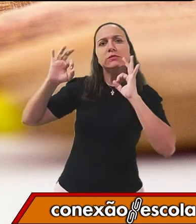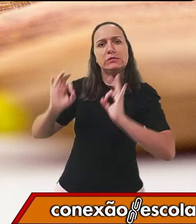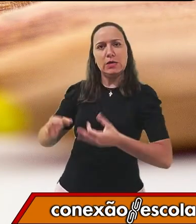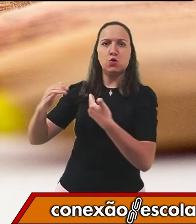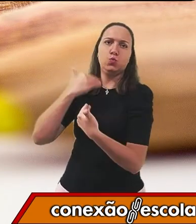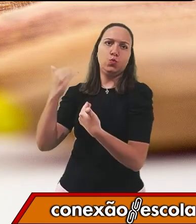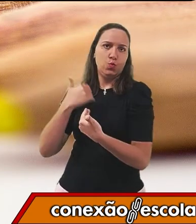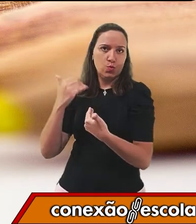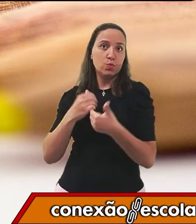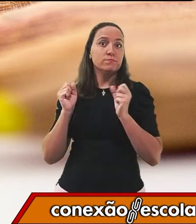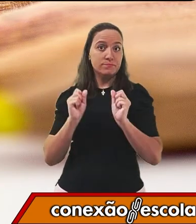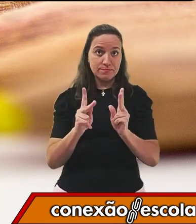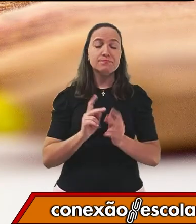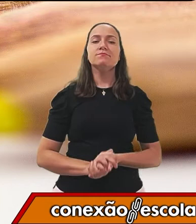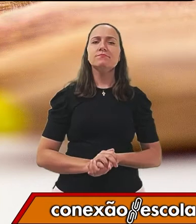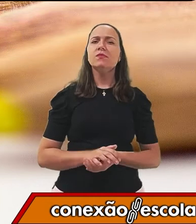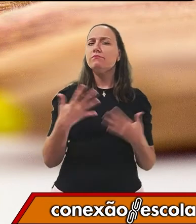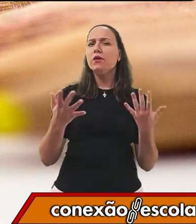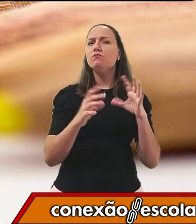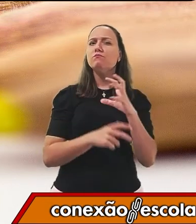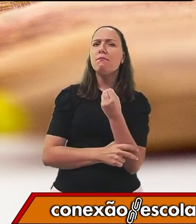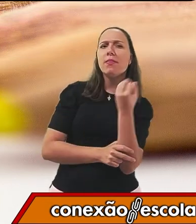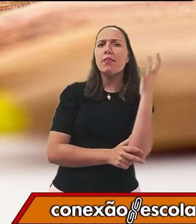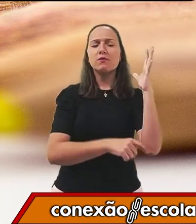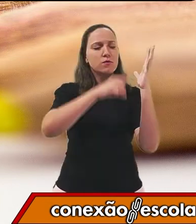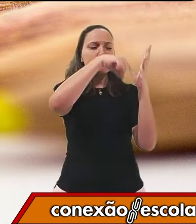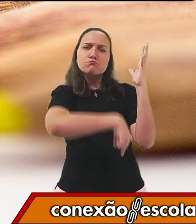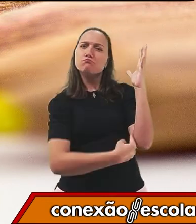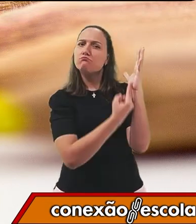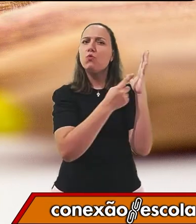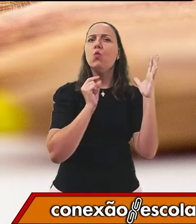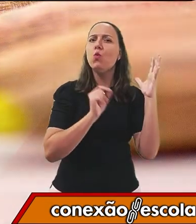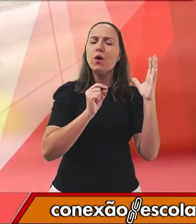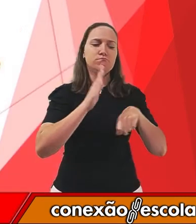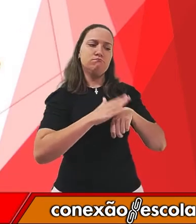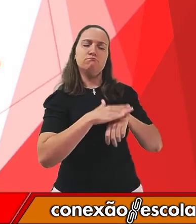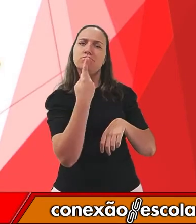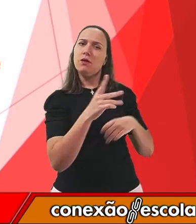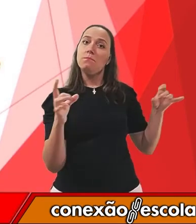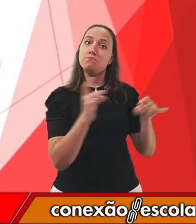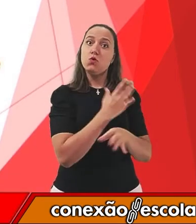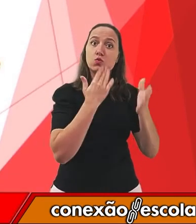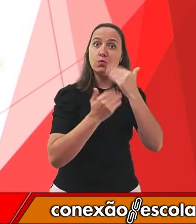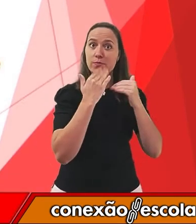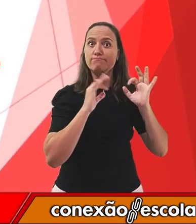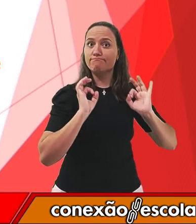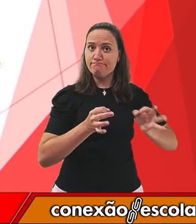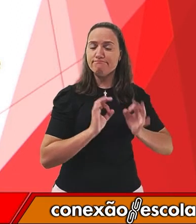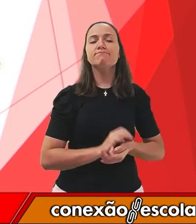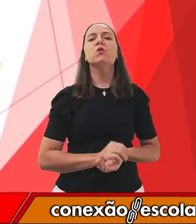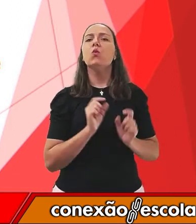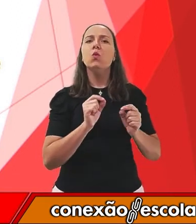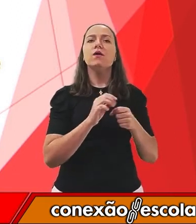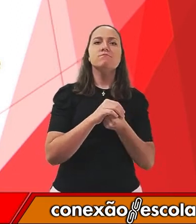Lembra que falei da fotossíntese? Pois é o processo de produção do próprio alimento pela planta. Ela retira